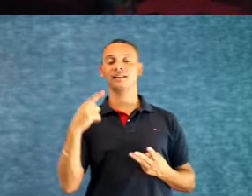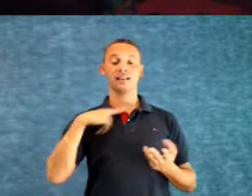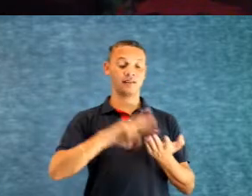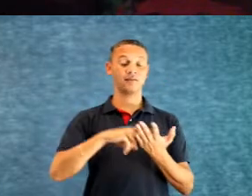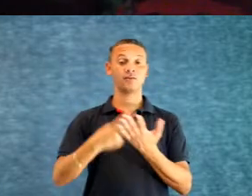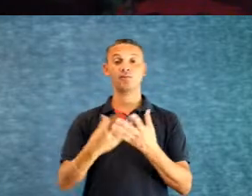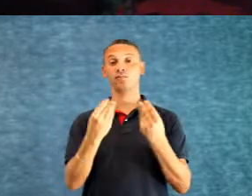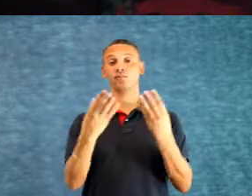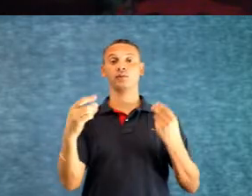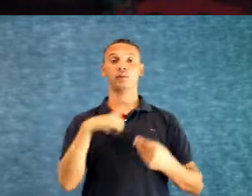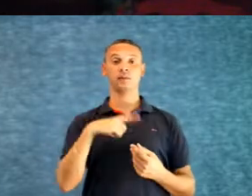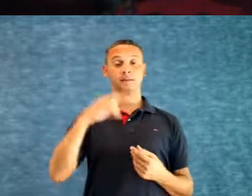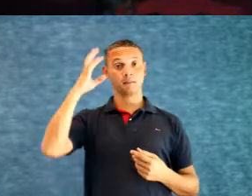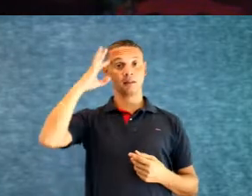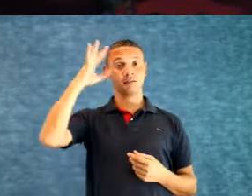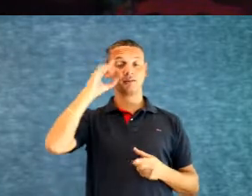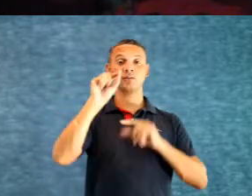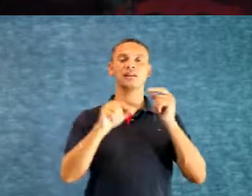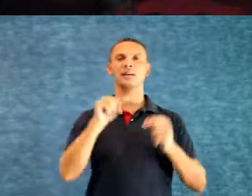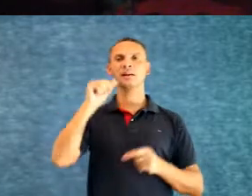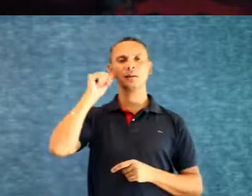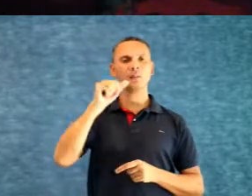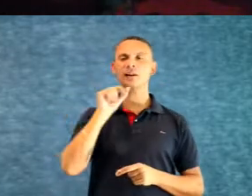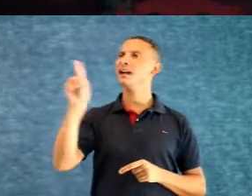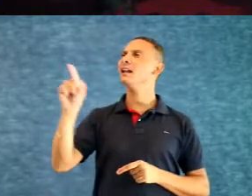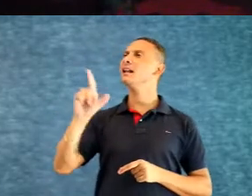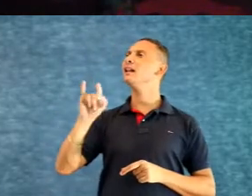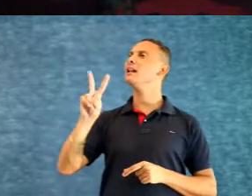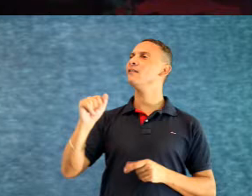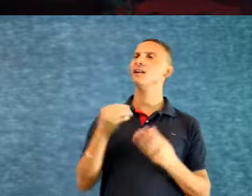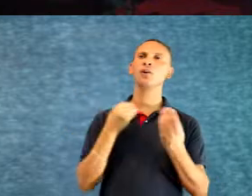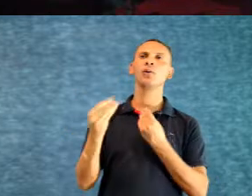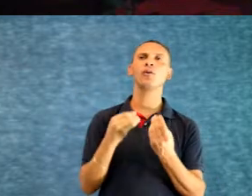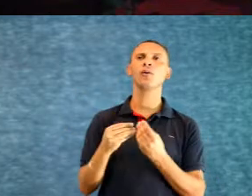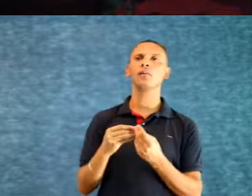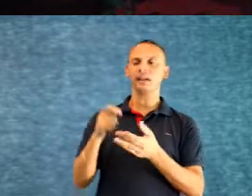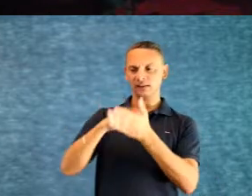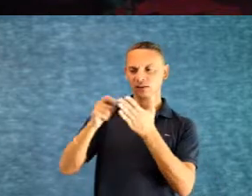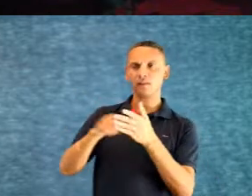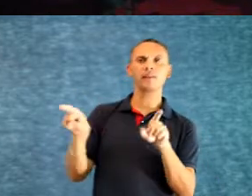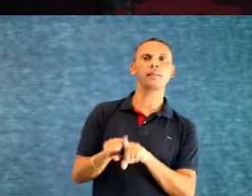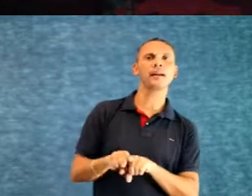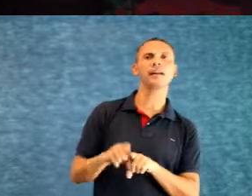filhos. Entende? Então, não teve, ela teve sobrinhos que não sabiam. Ela usou outro nome,